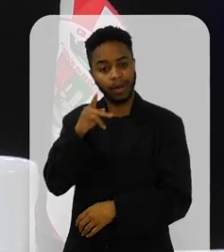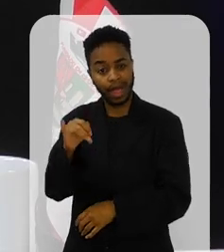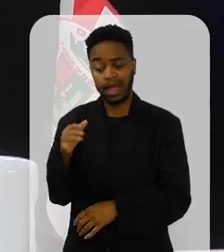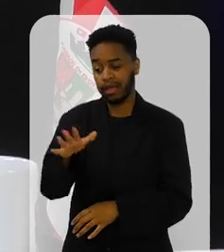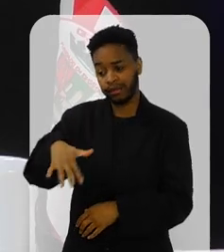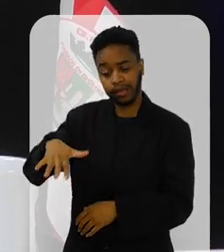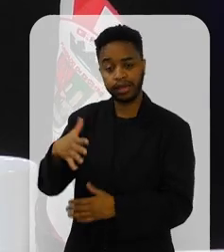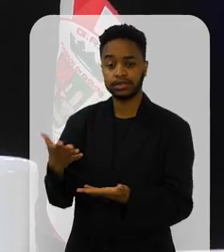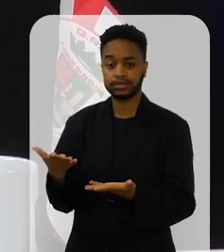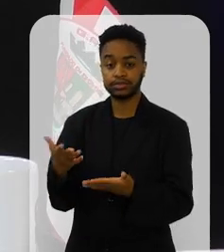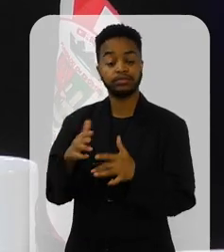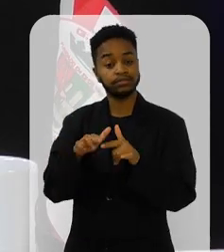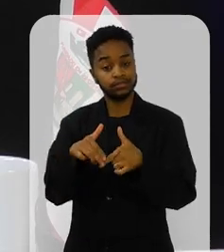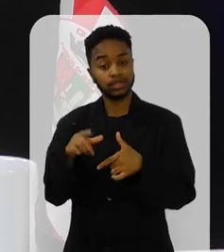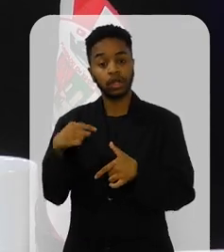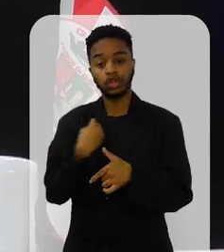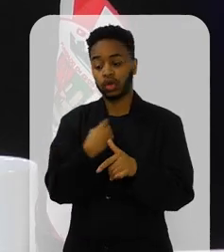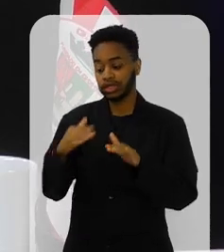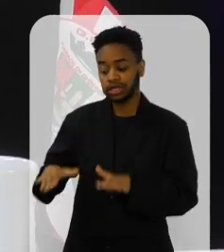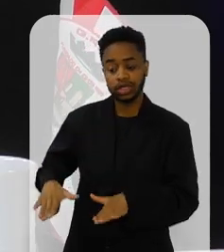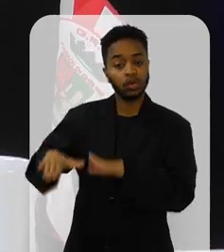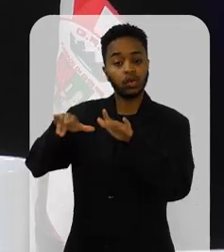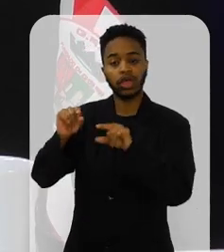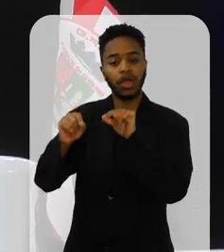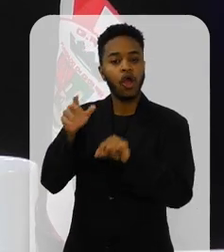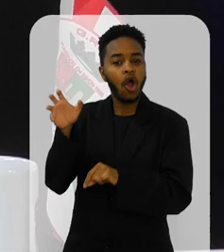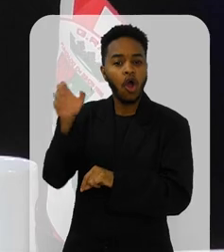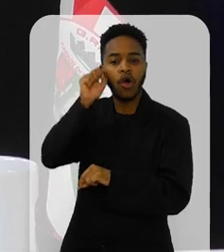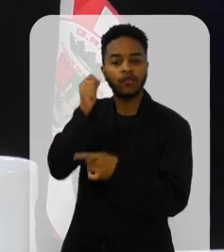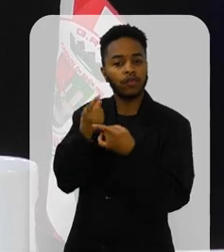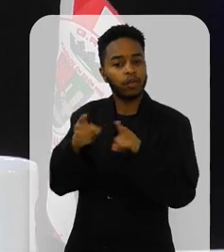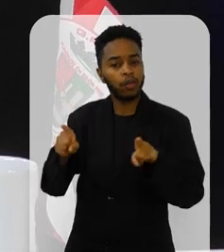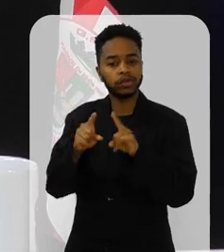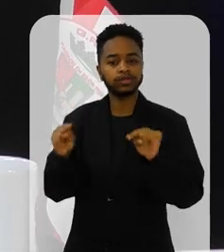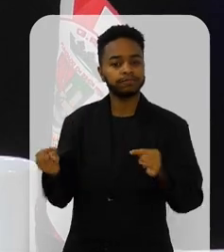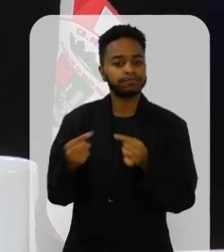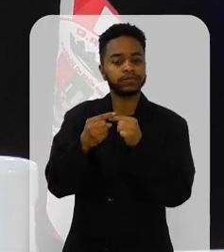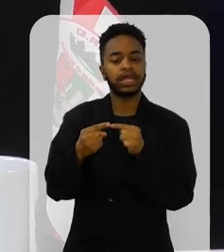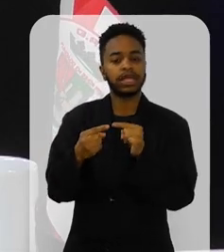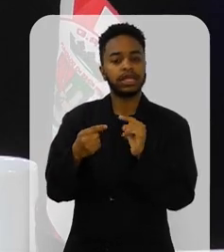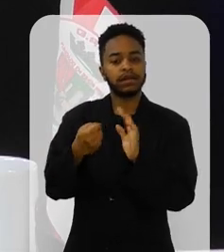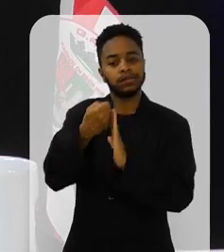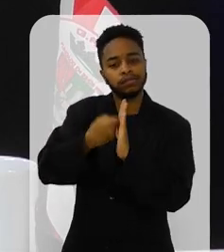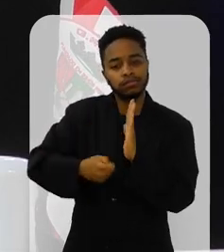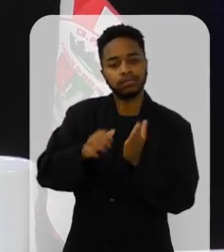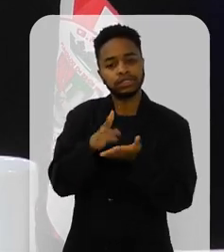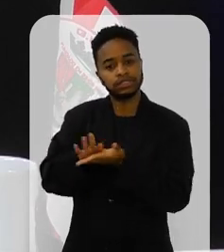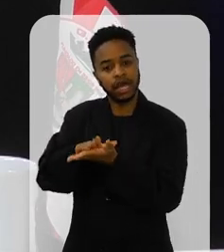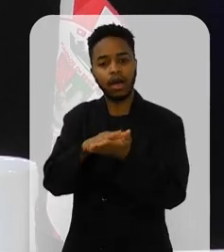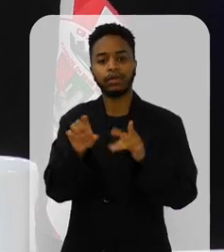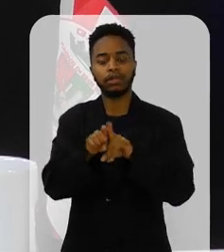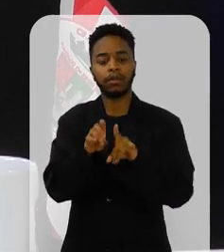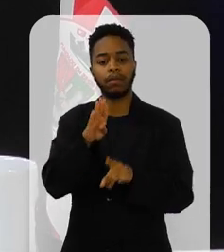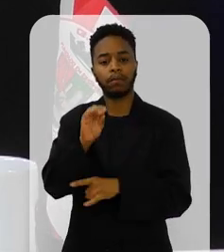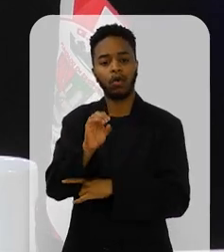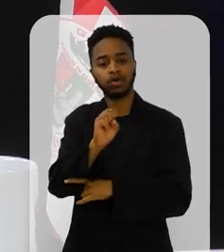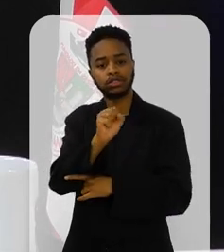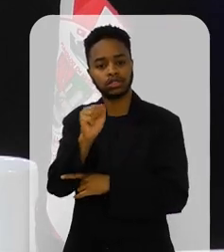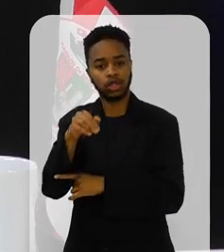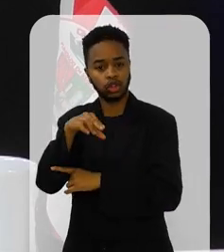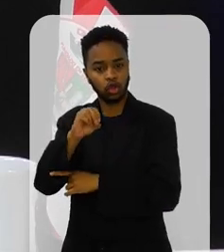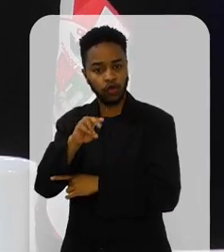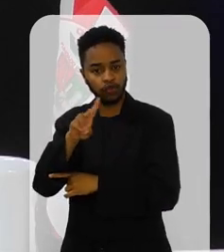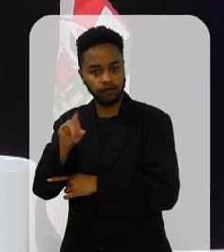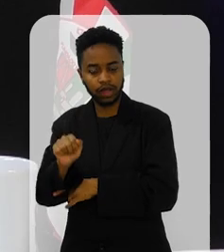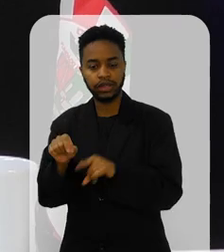E nós crescemos, através do meu pai, ouvindo todas as músicas de samba enredo, Bossa Nova, Elza